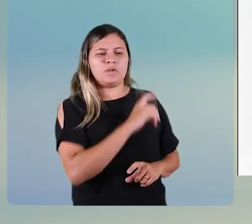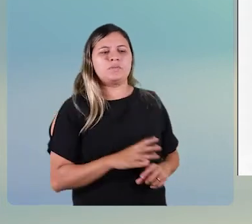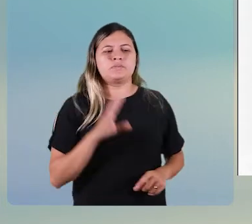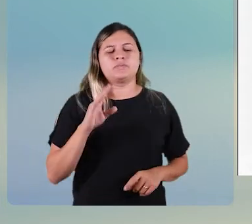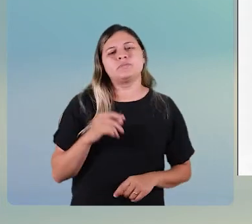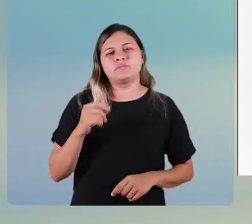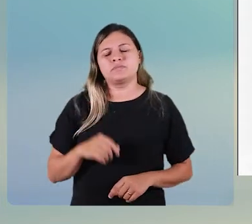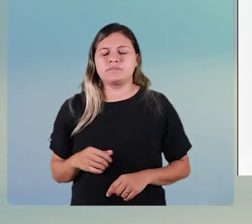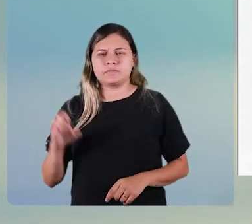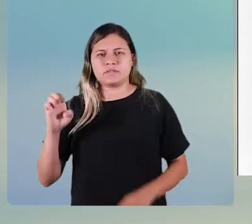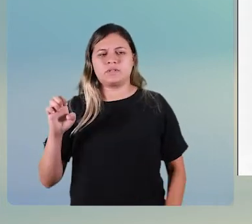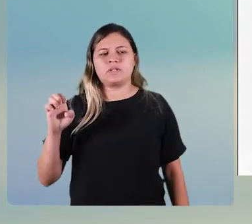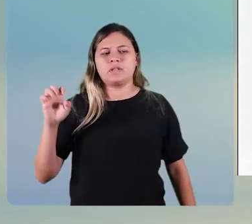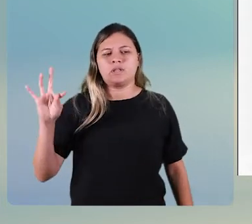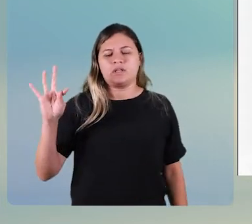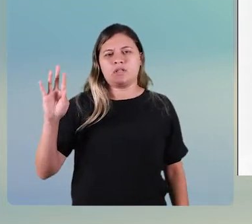amostrazinha de bioetanol, certo?